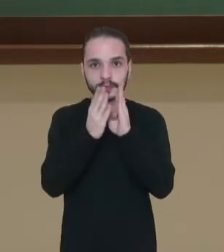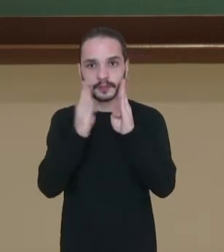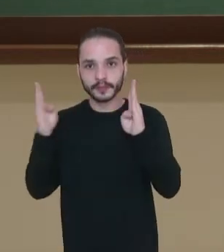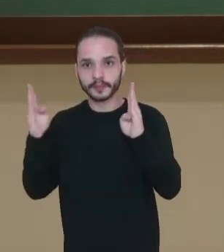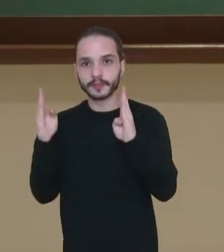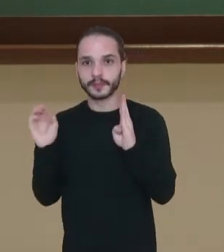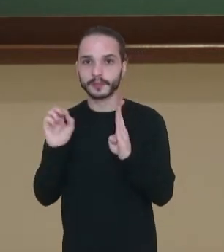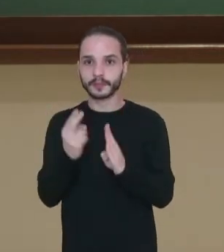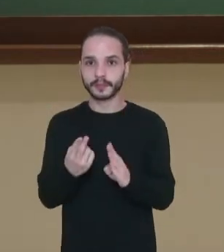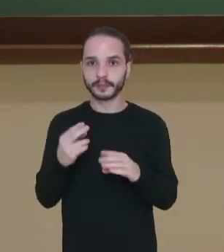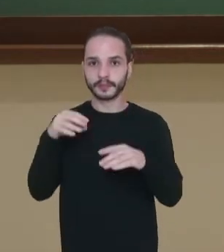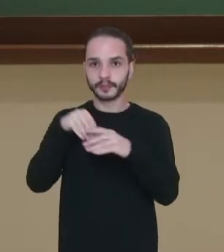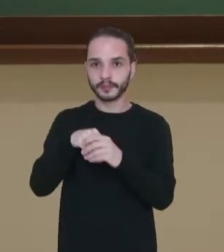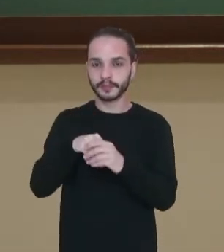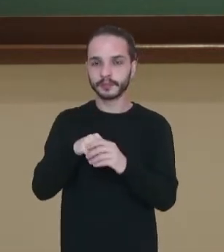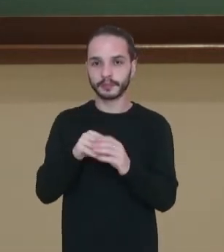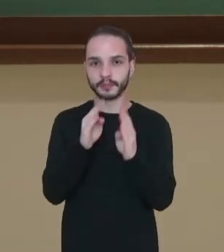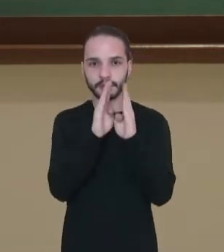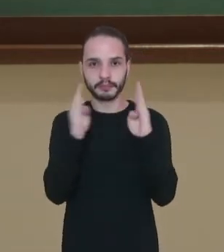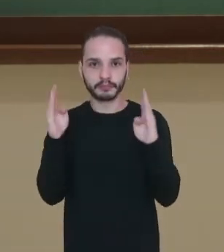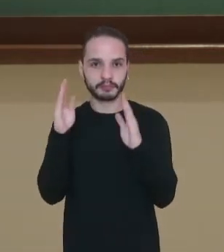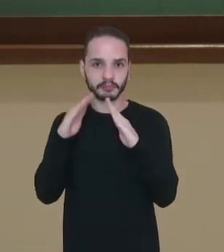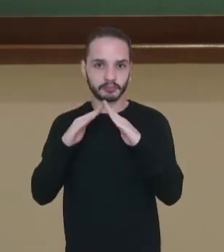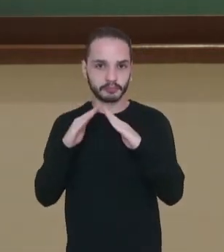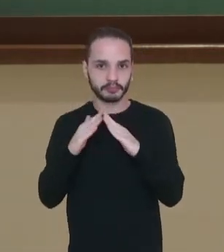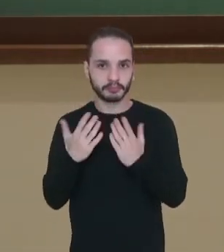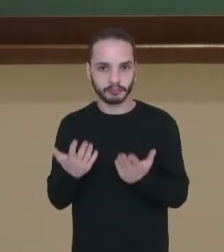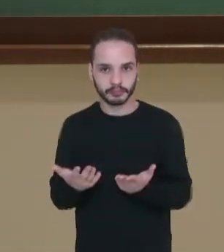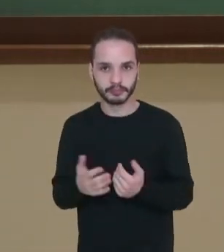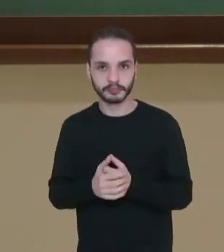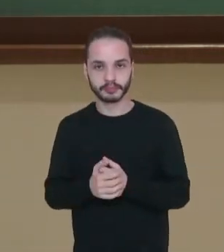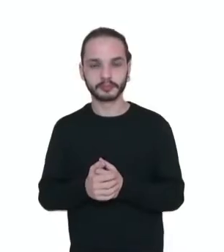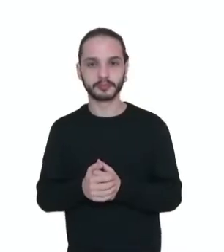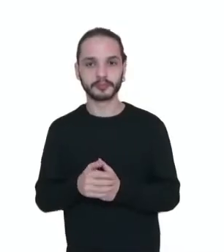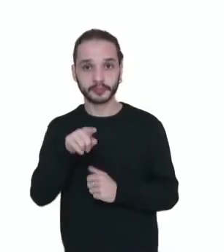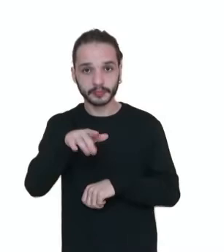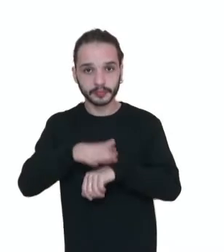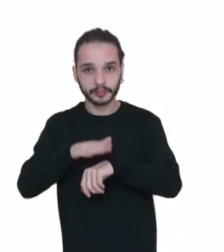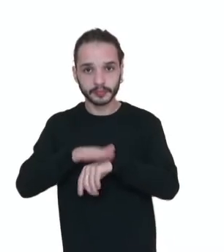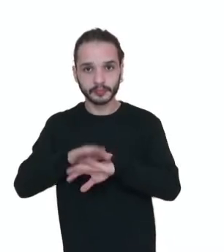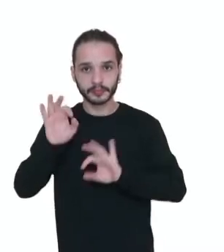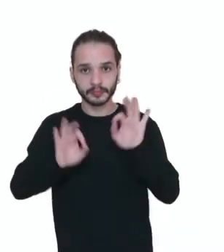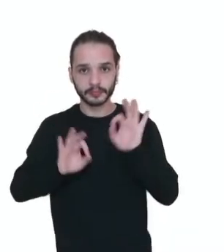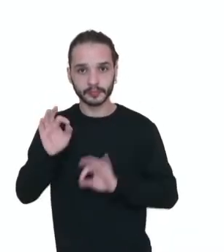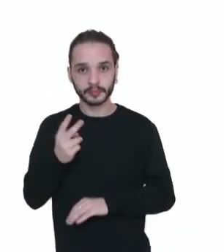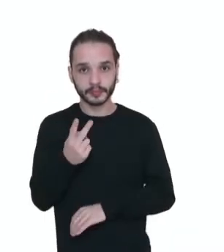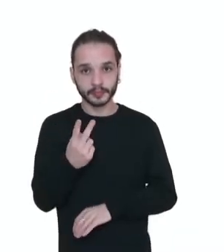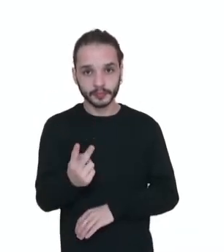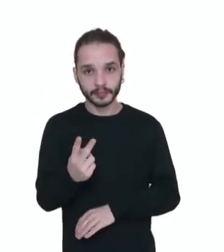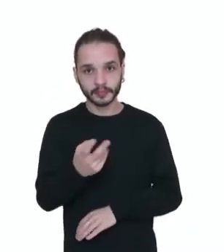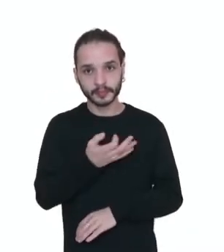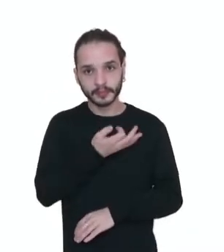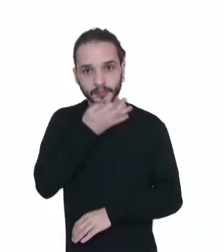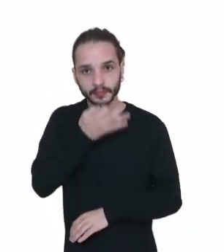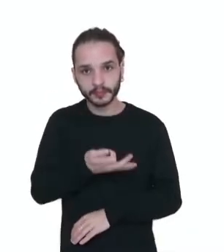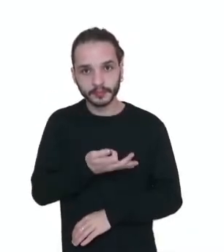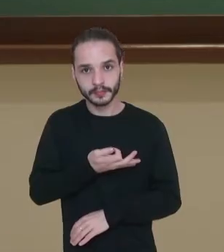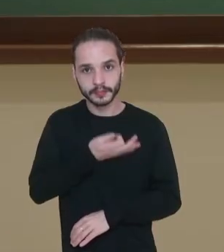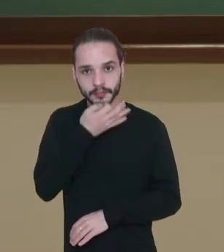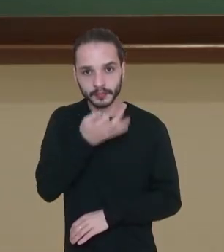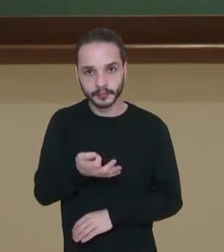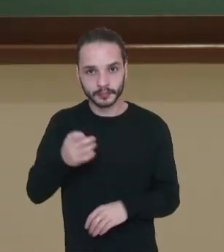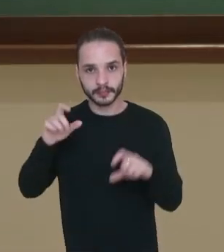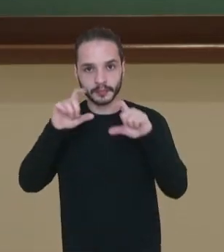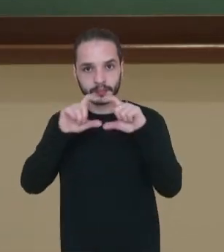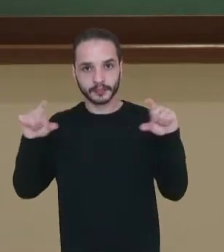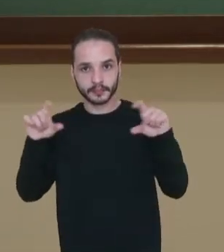casa aí, né, no teu material, né? Então a ideia é que vocês elaborem e organizem 2 argumentos para defender a leitura